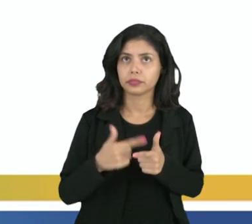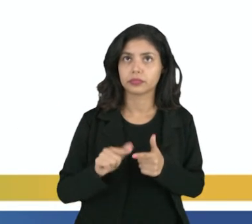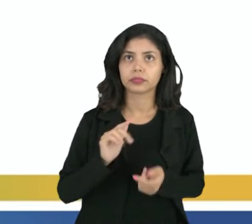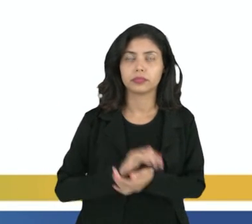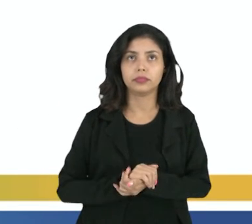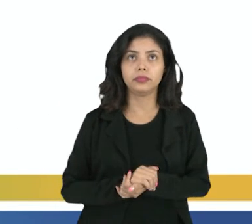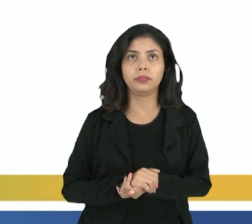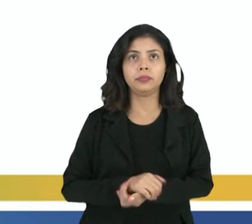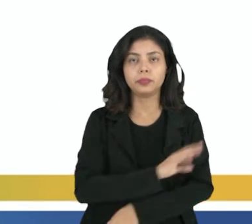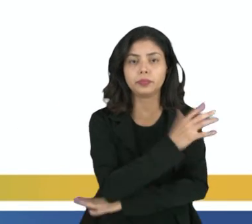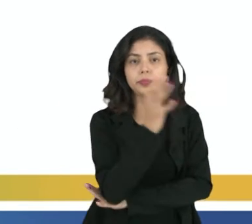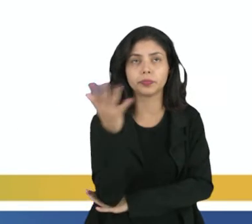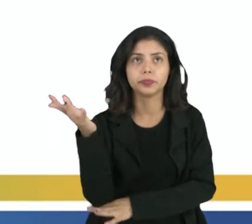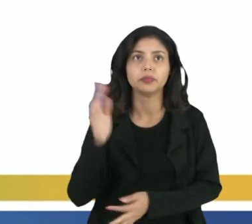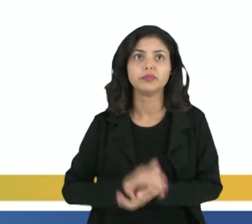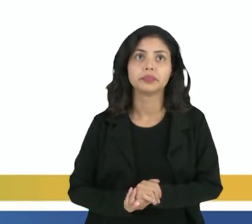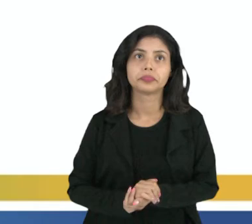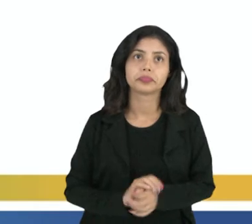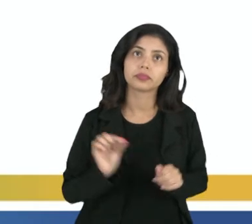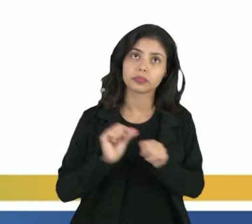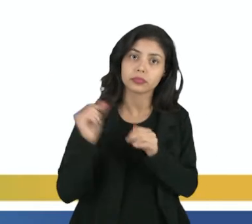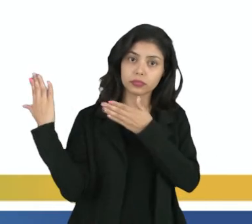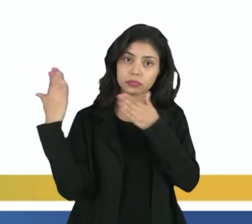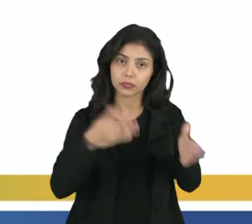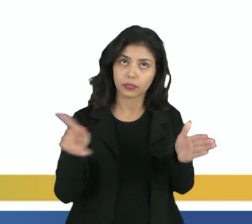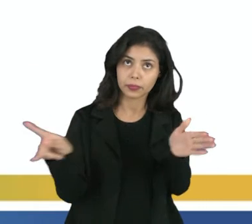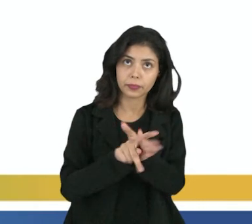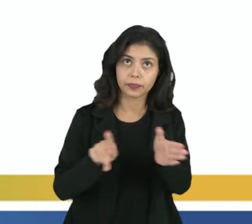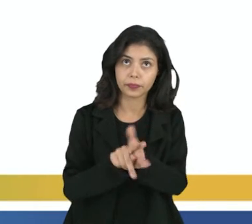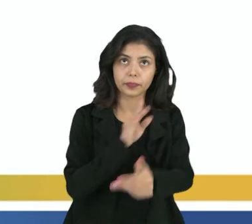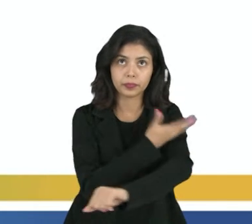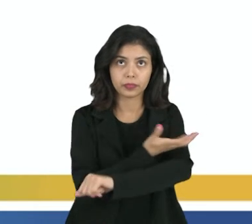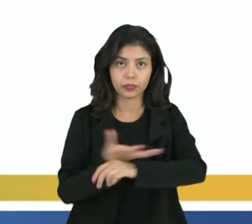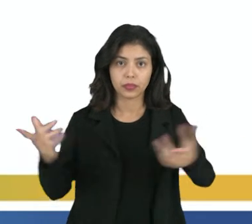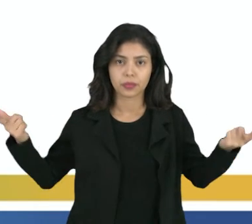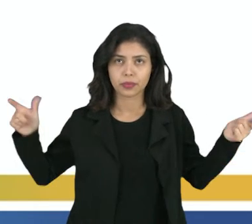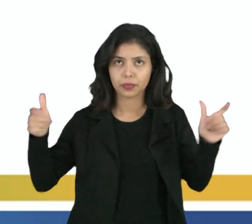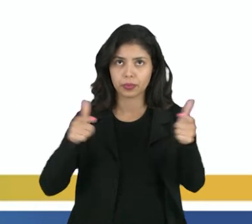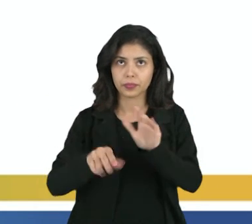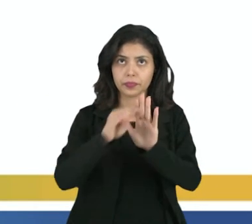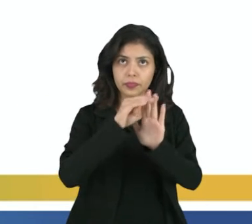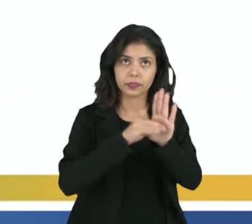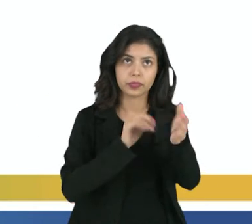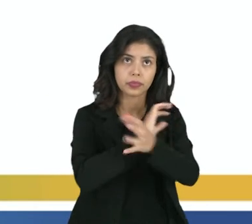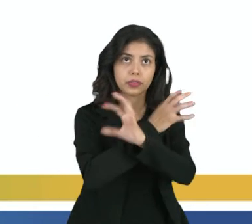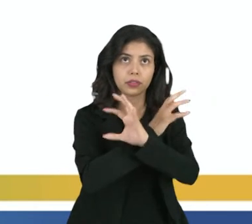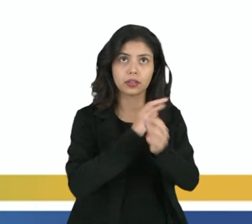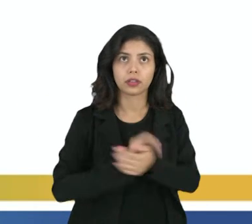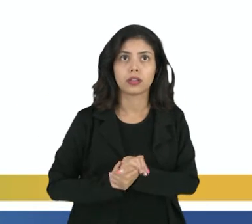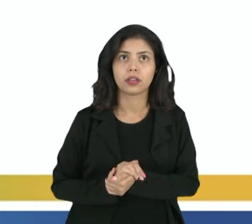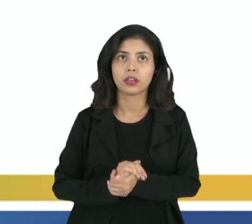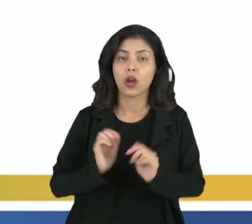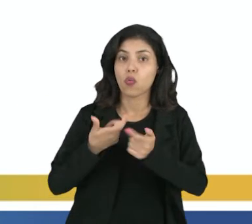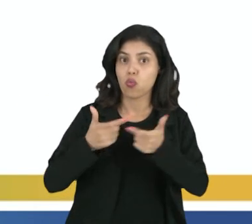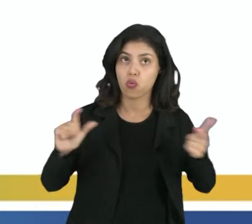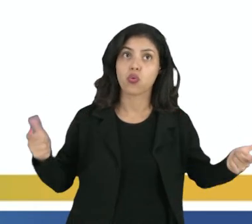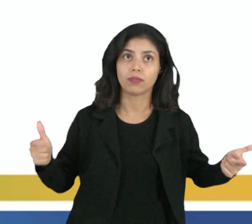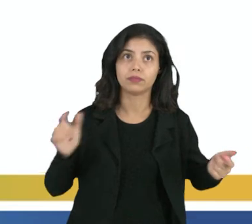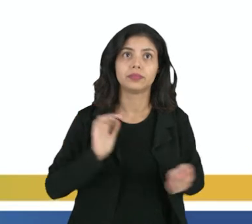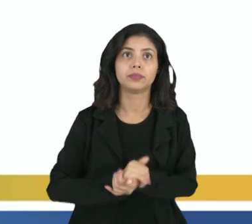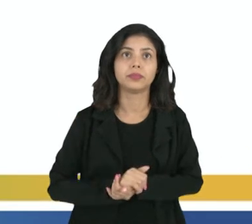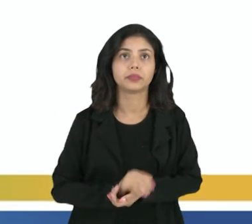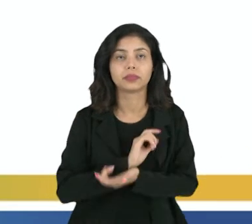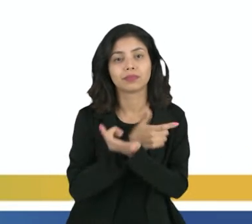da acidez dessa chuva ao meio ambiente afeta diretamente as plantas reduzindo a taxa de fotossíntese atrapalhando o seu